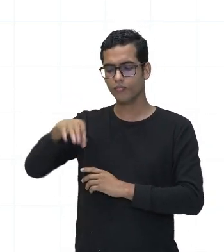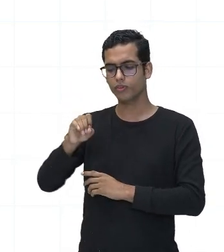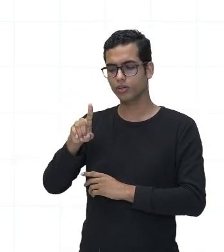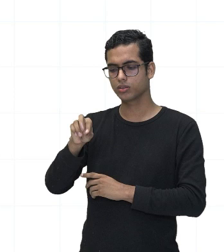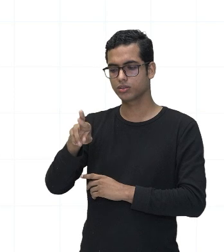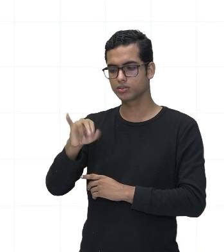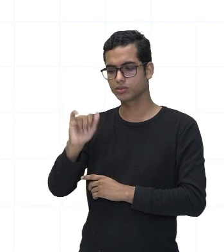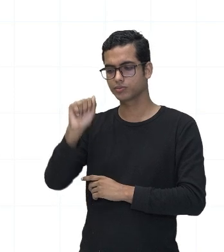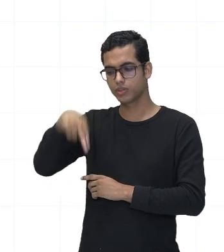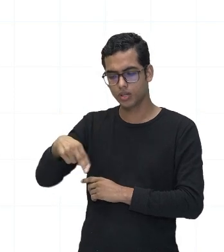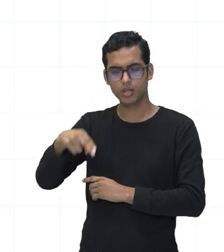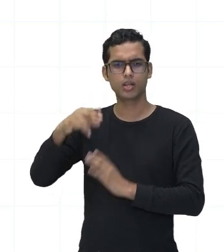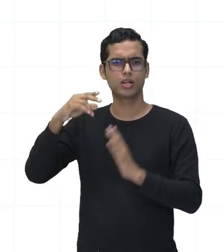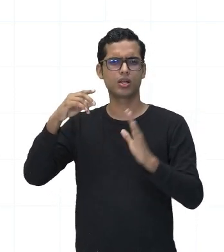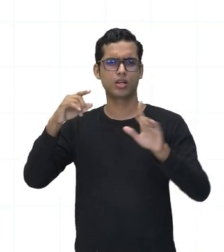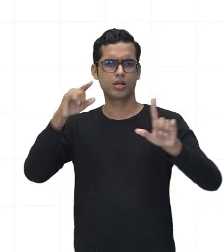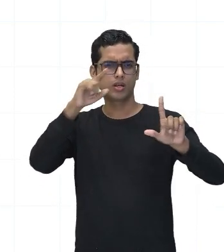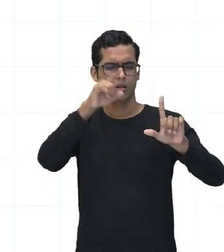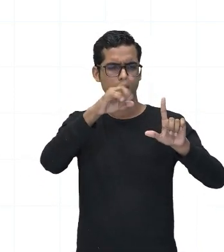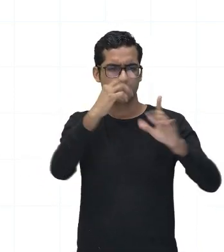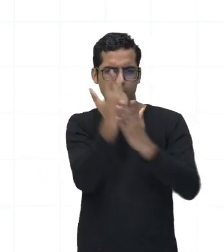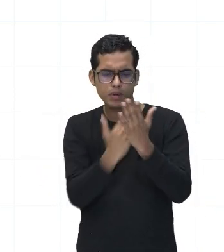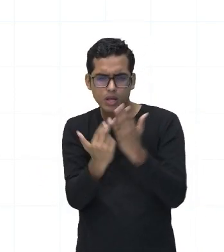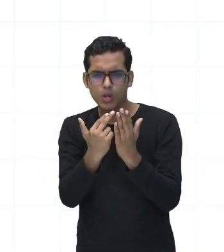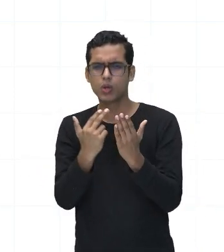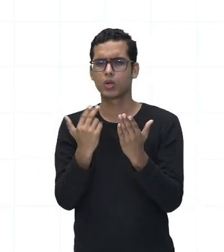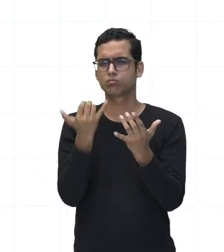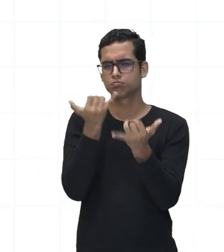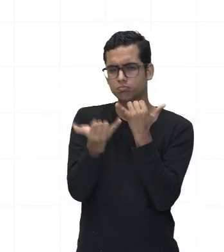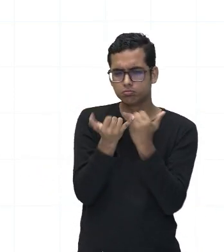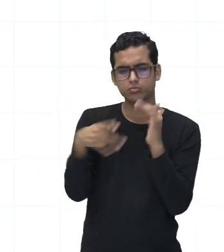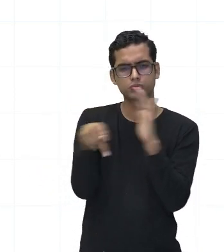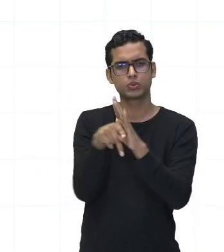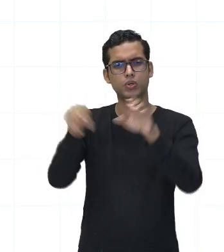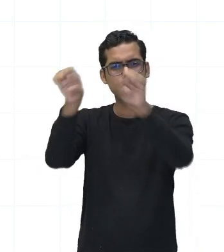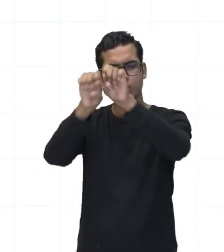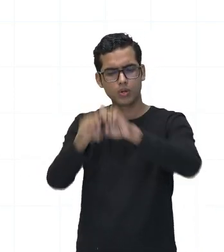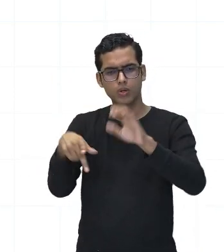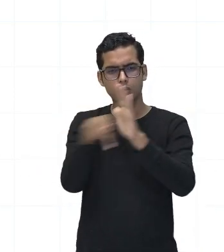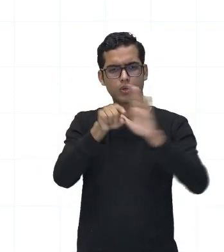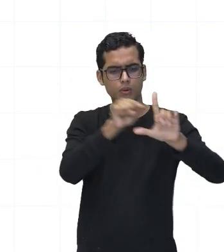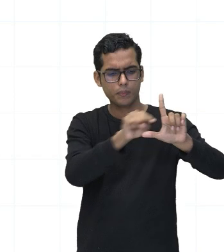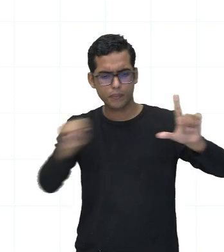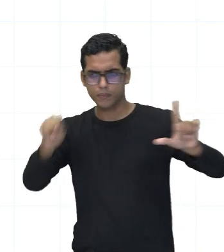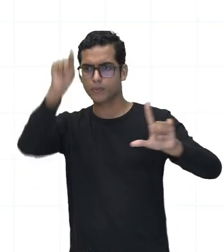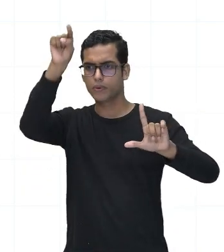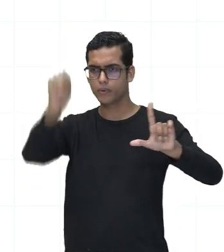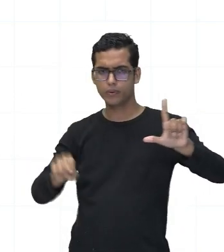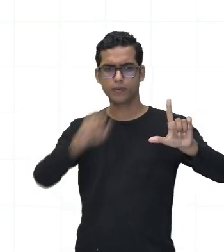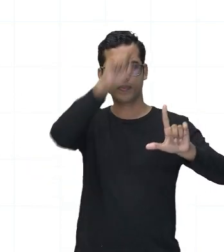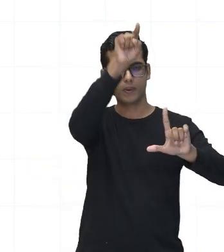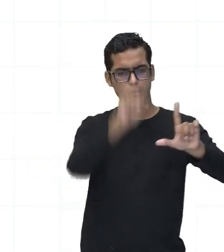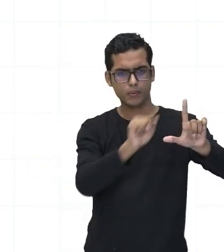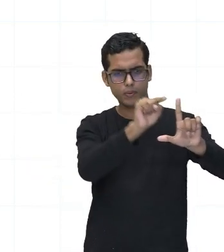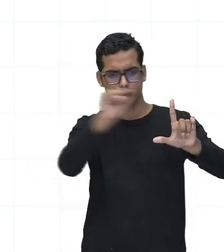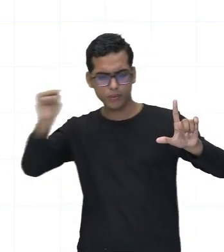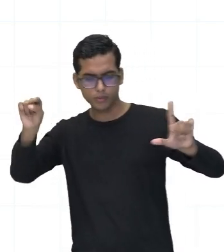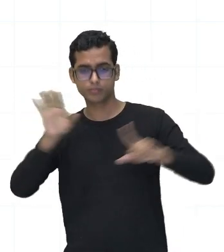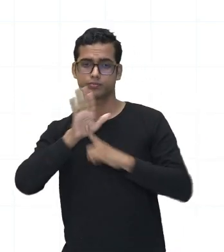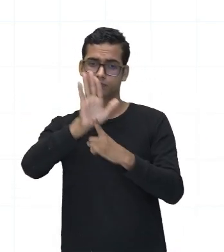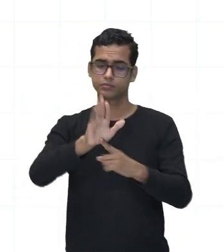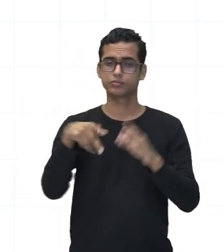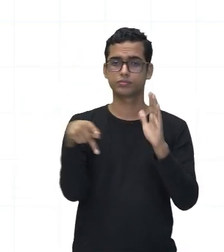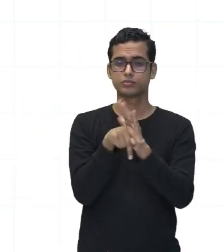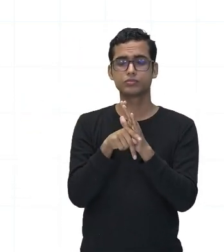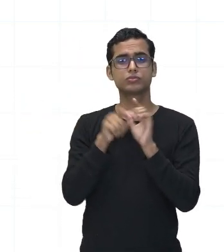pinturas muito parecidas, estruturadas por linhas pretas que se cruzam e definem espaço que podem ou